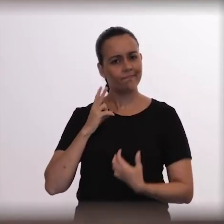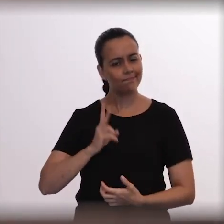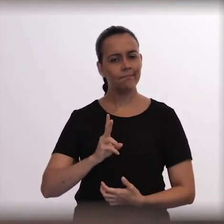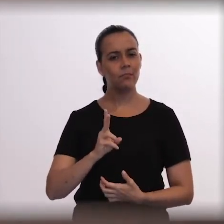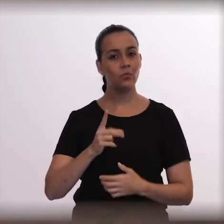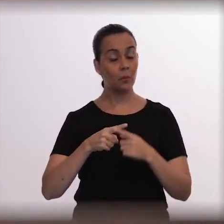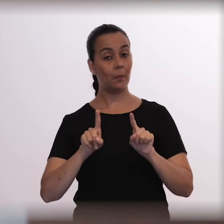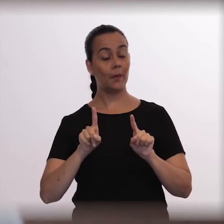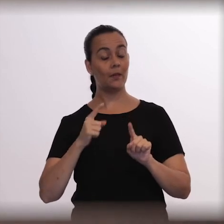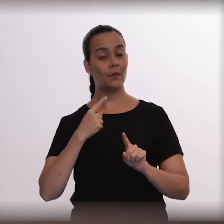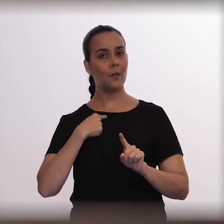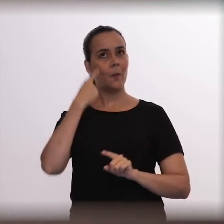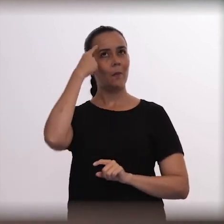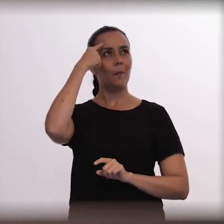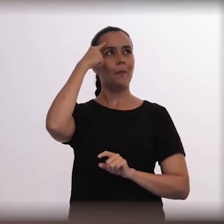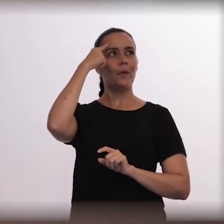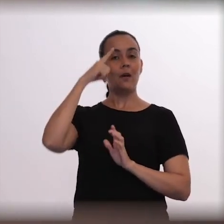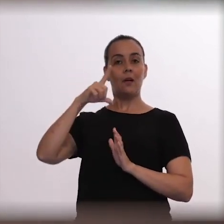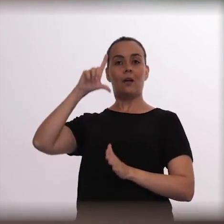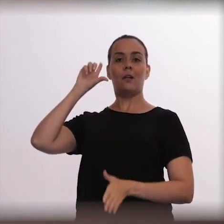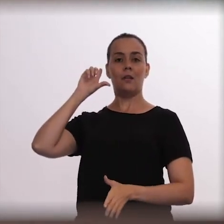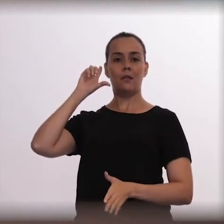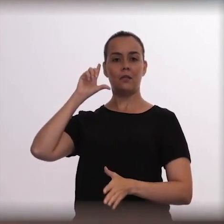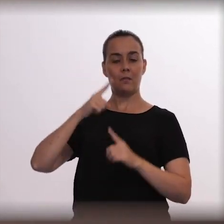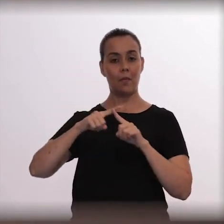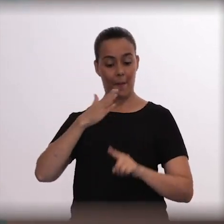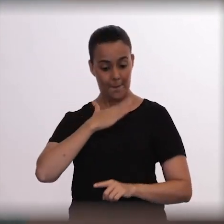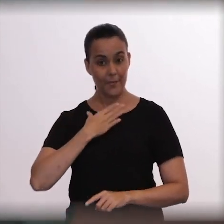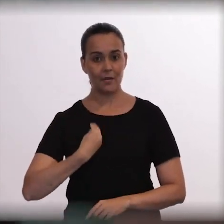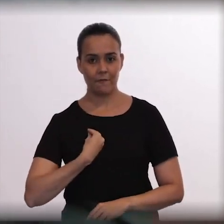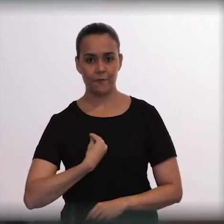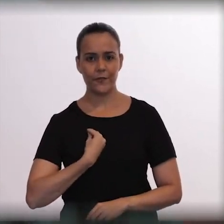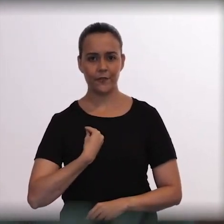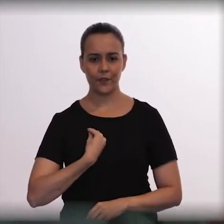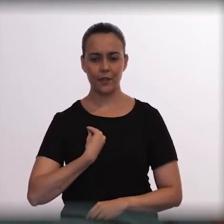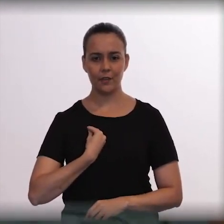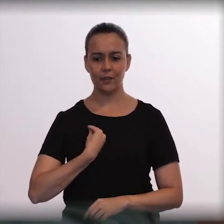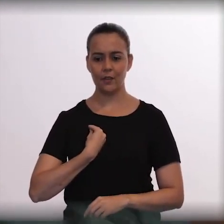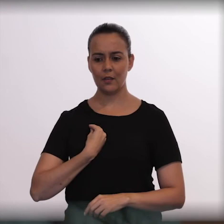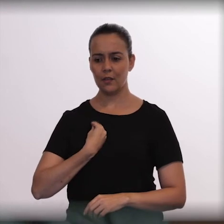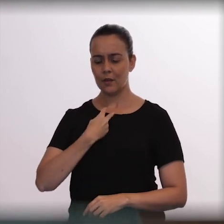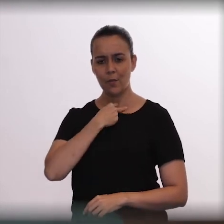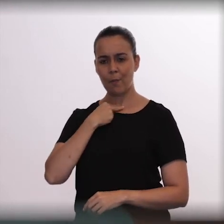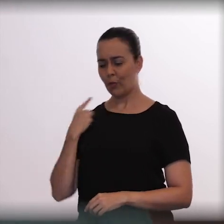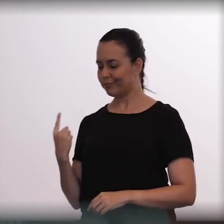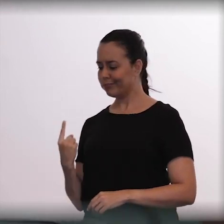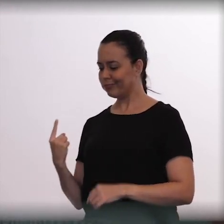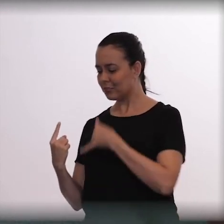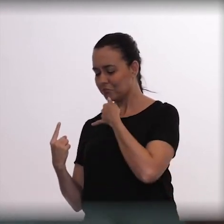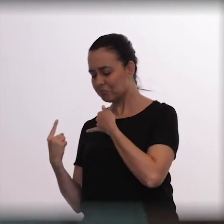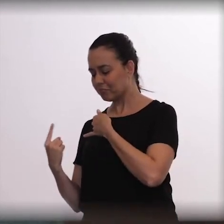Porque a vida nem sempre permite a gente se isolar das tristezas, né?